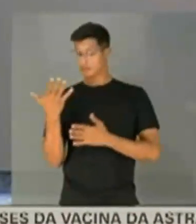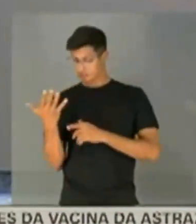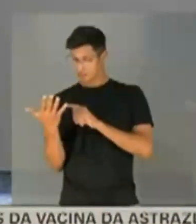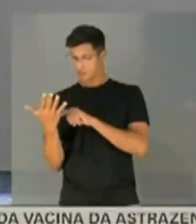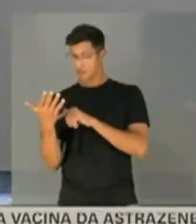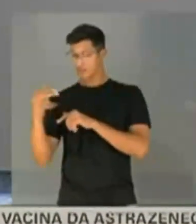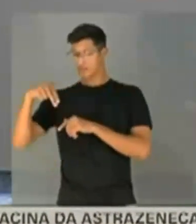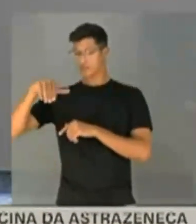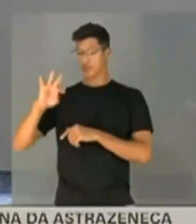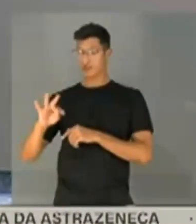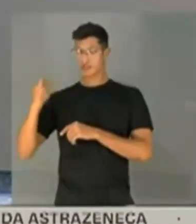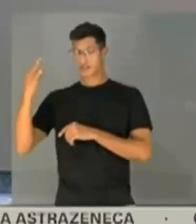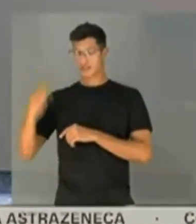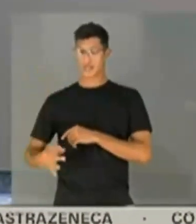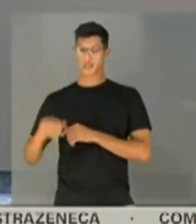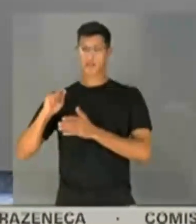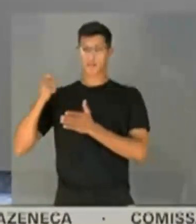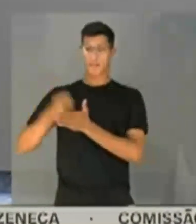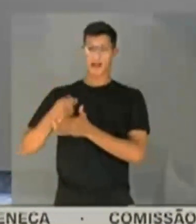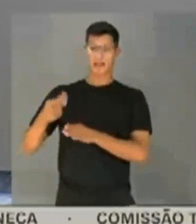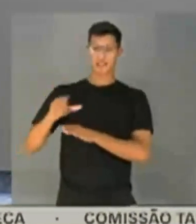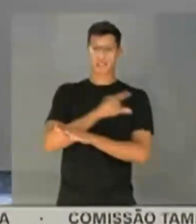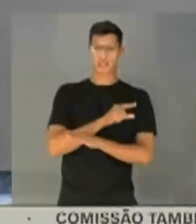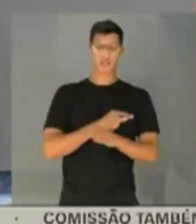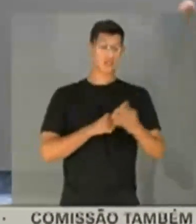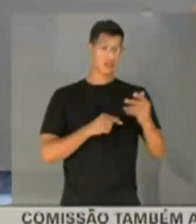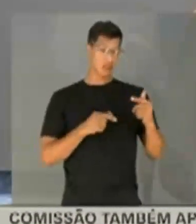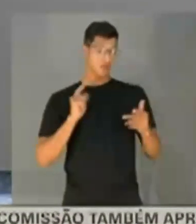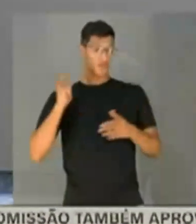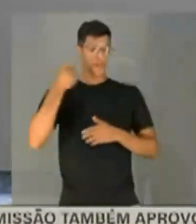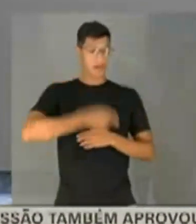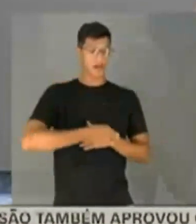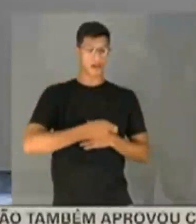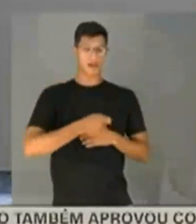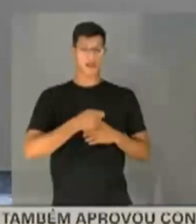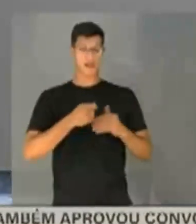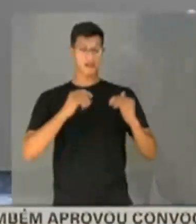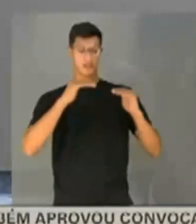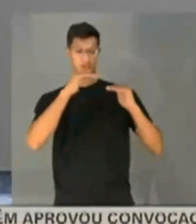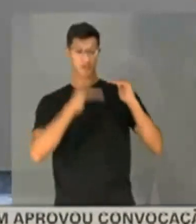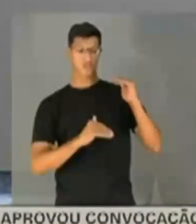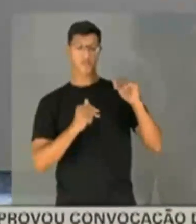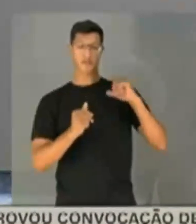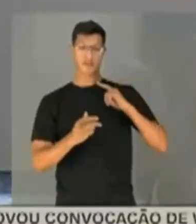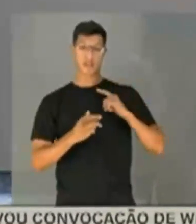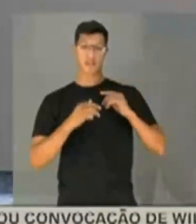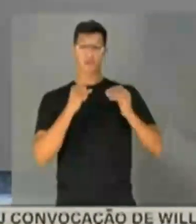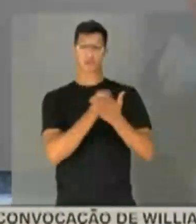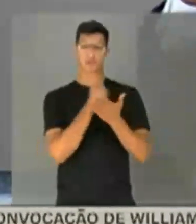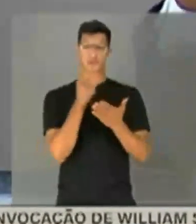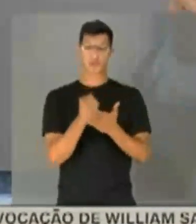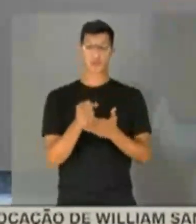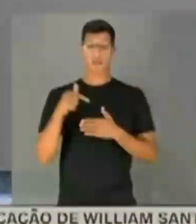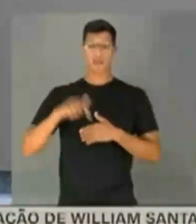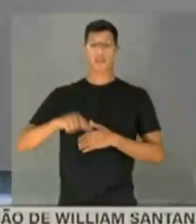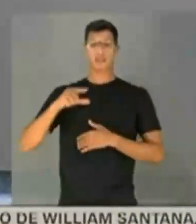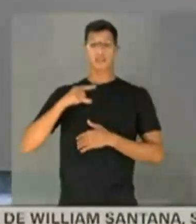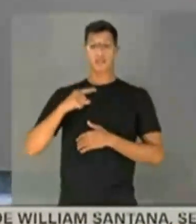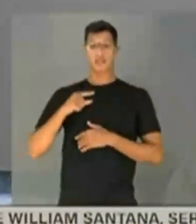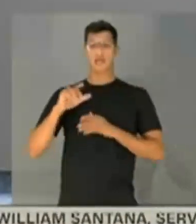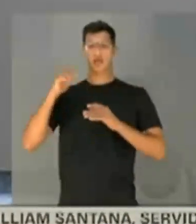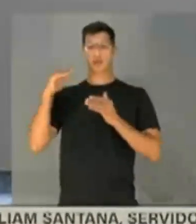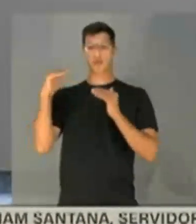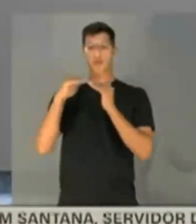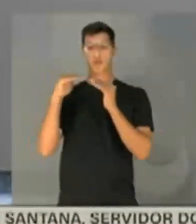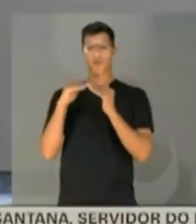a nota está atestada, paga adiantado, fala, eu vou pagar em desconformidade com o contrato. Ele teria que